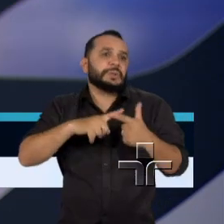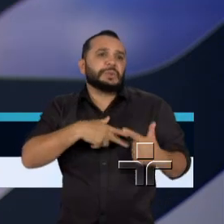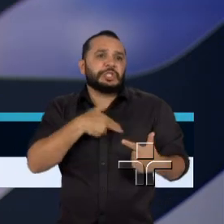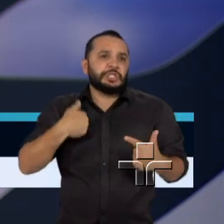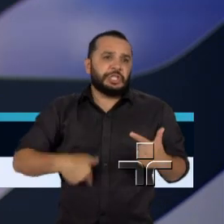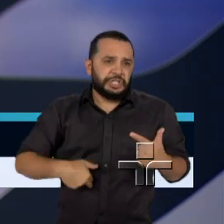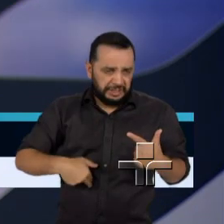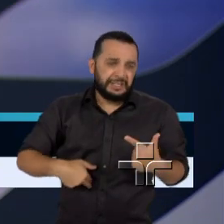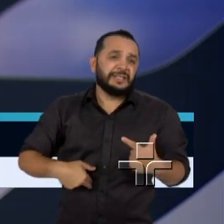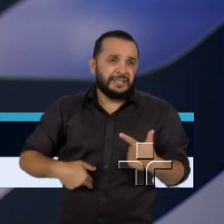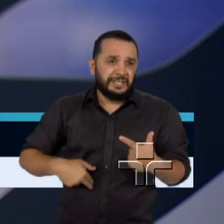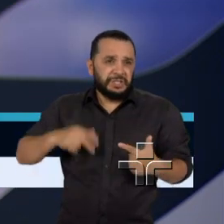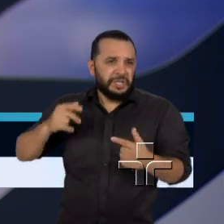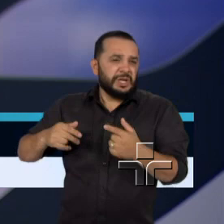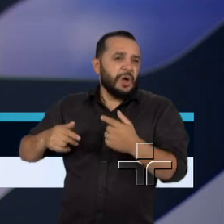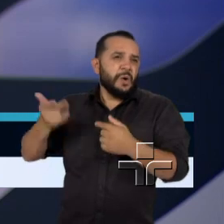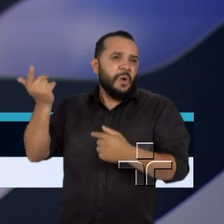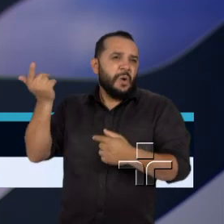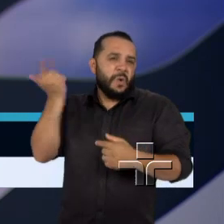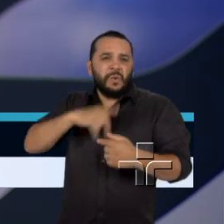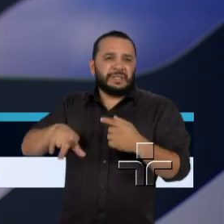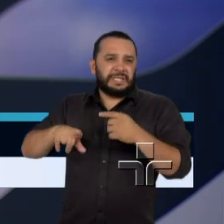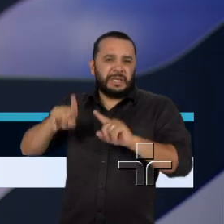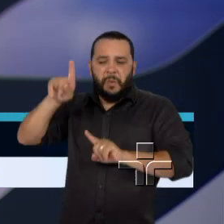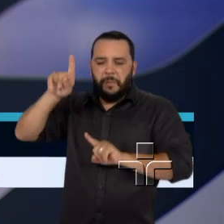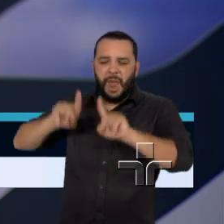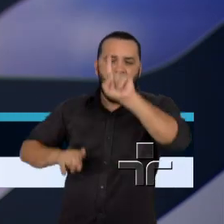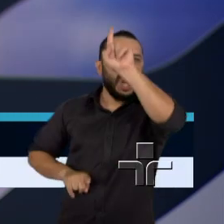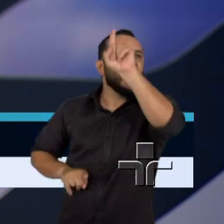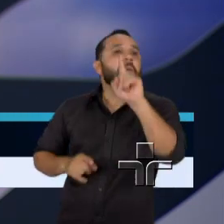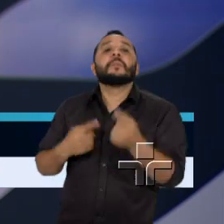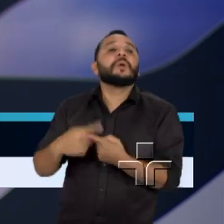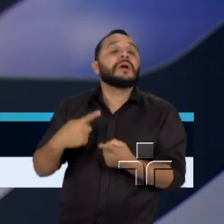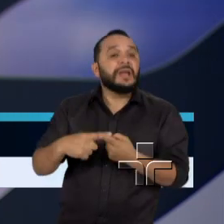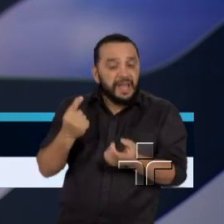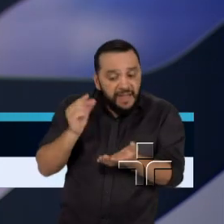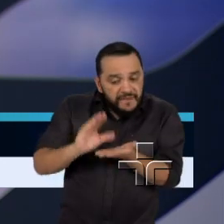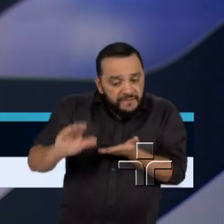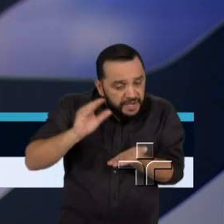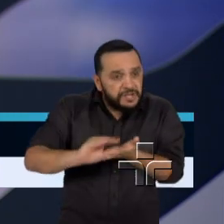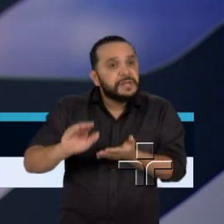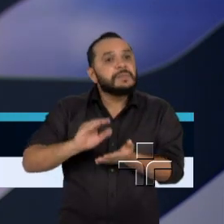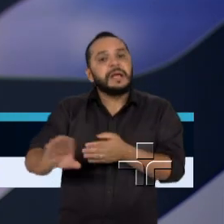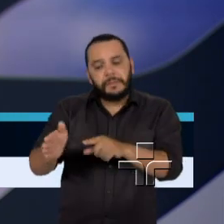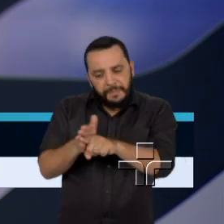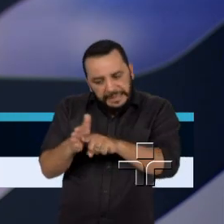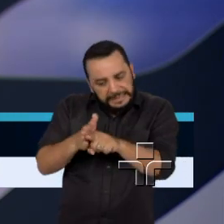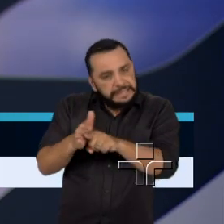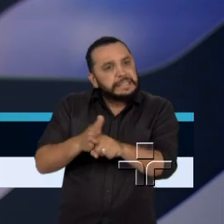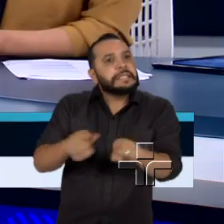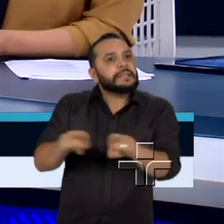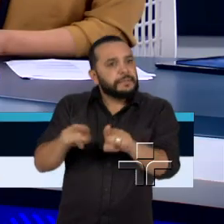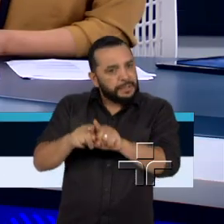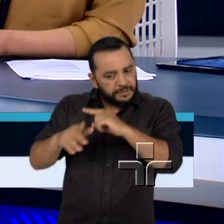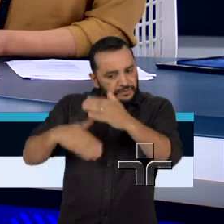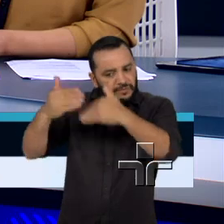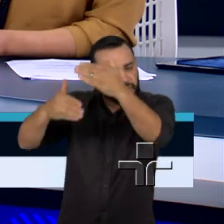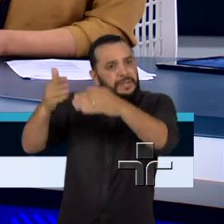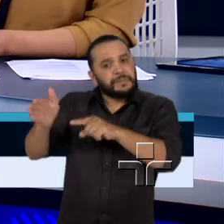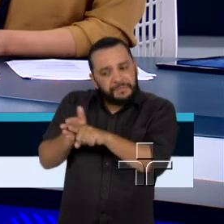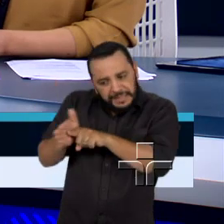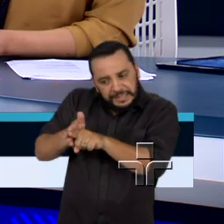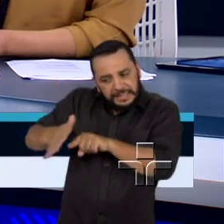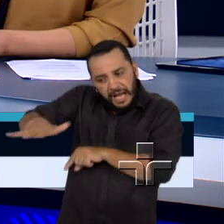que chegaram onde chegaram sem um investimento forte, pesado em pesquisa e em desenvolvimento, né? Em pesquisa acadêmica, né?